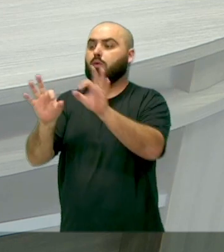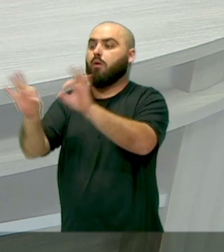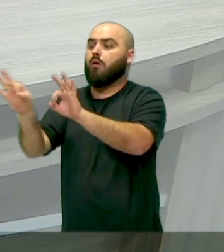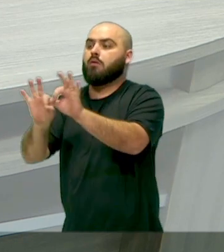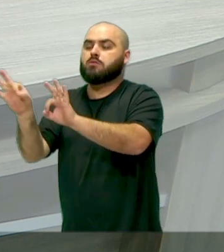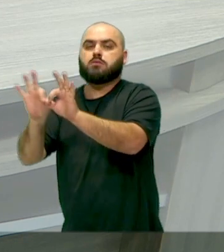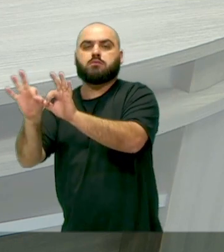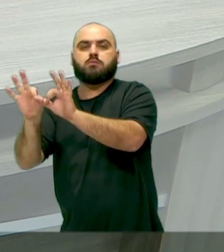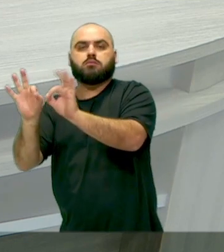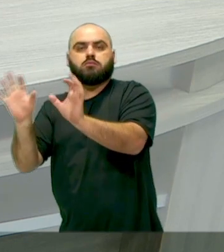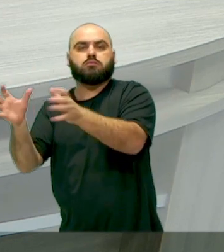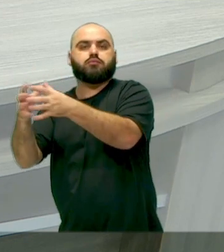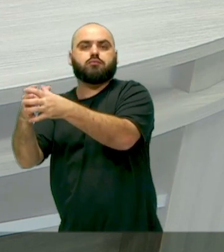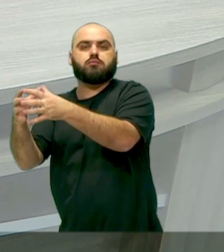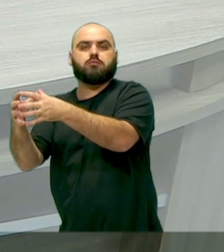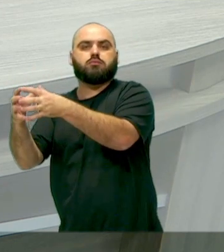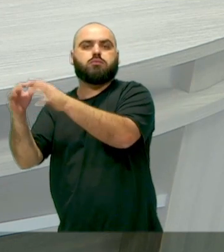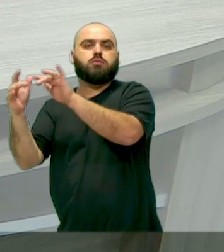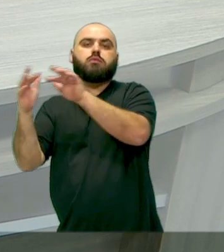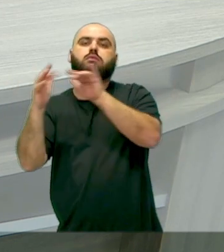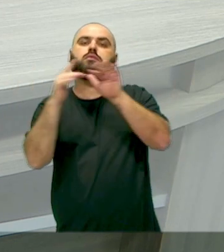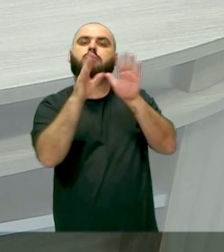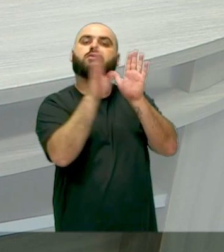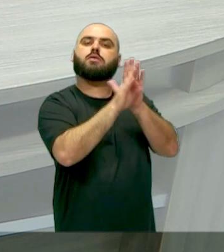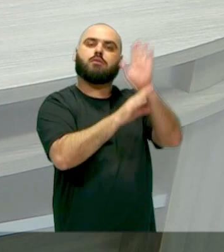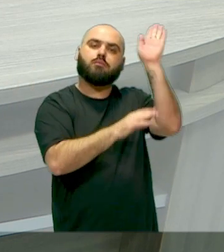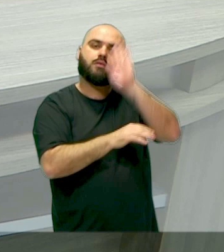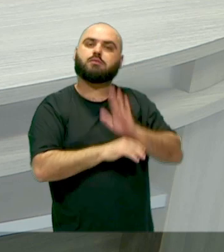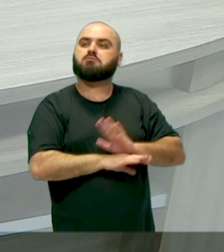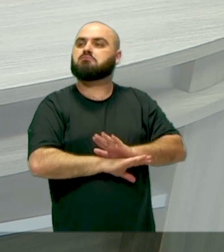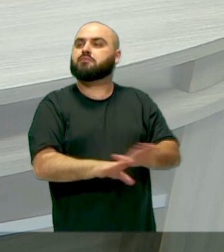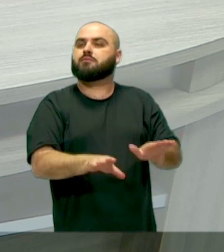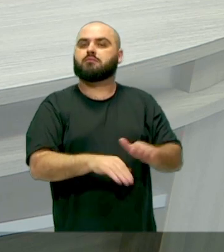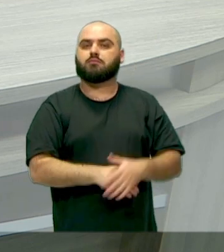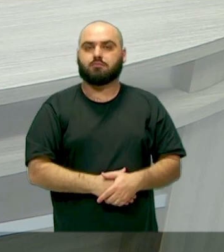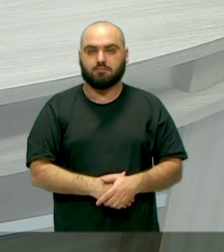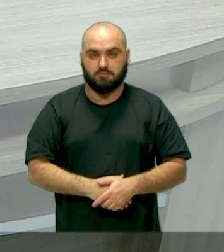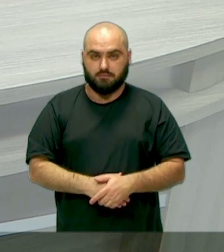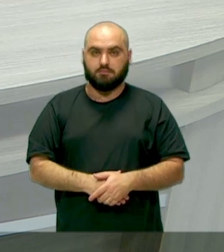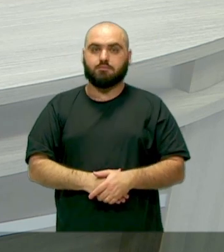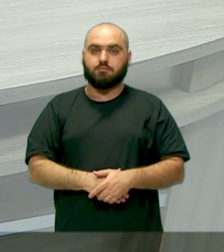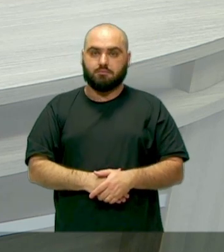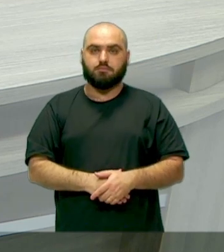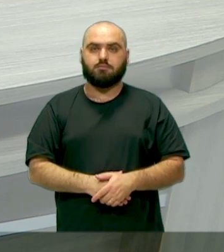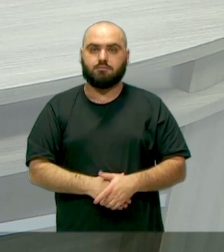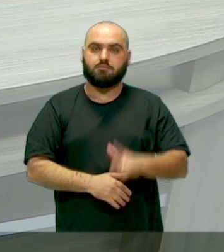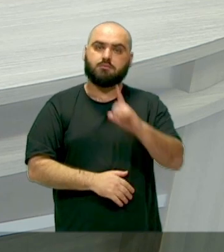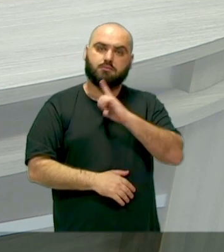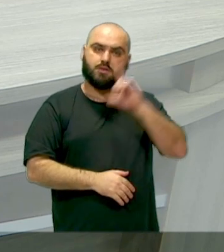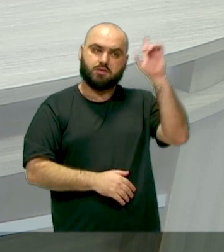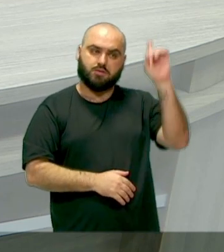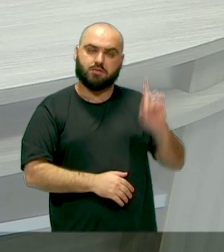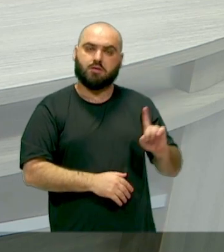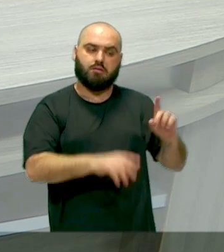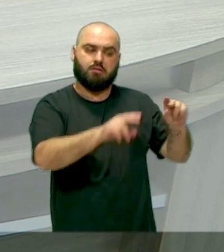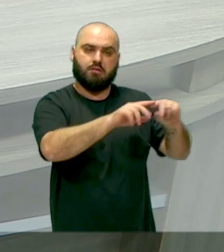se organizaram e vieram. Ainda aqui com direito à terra, com direito à casa, com a habitação,